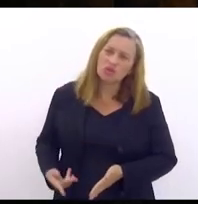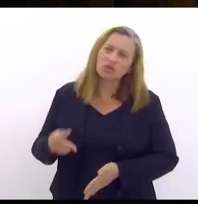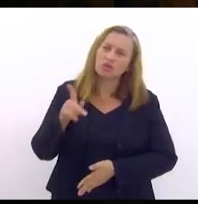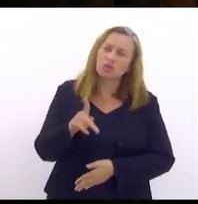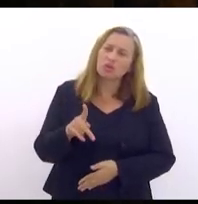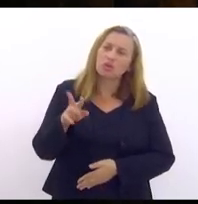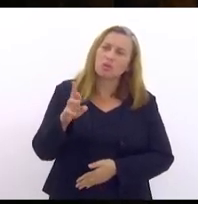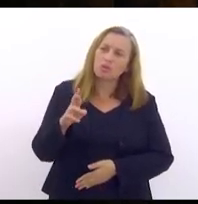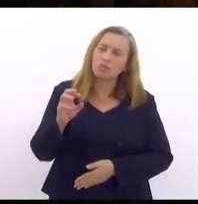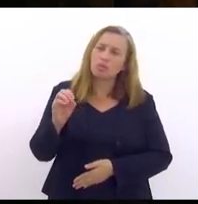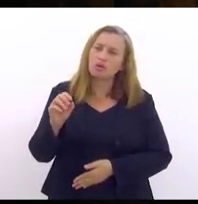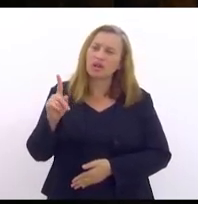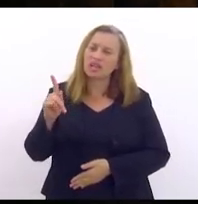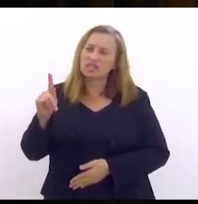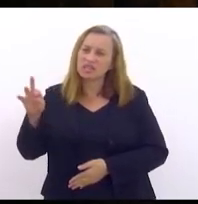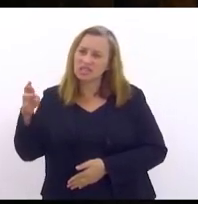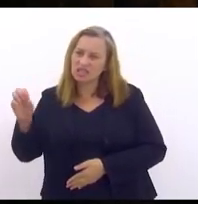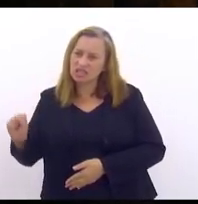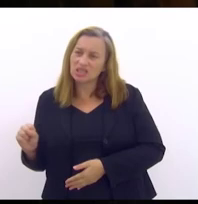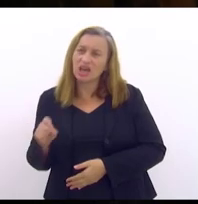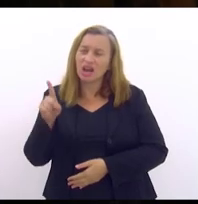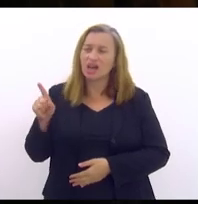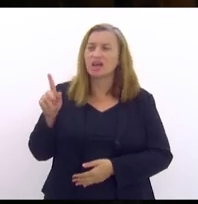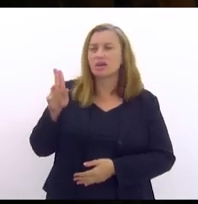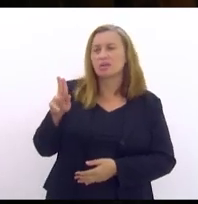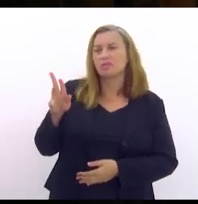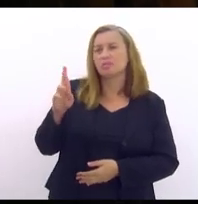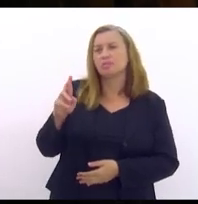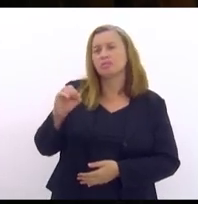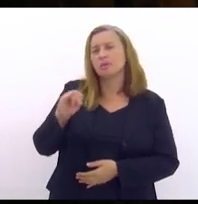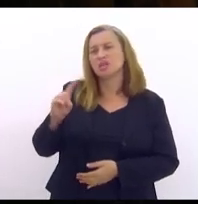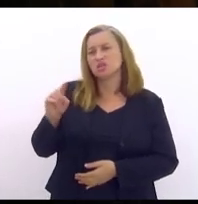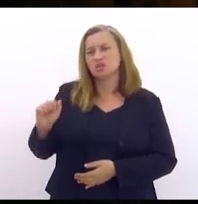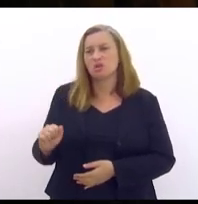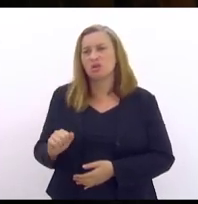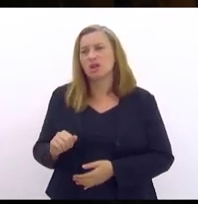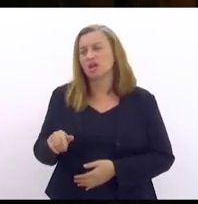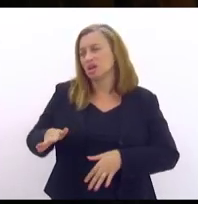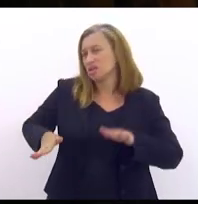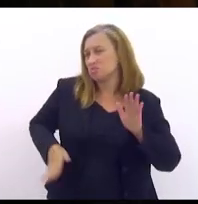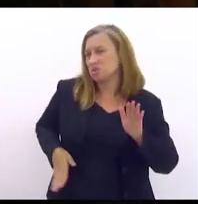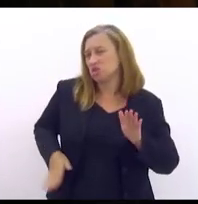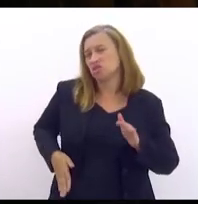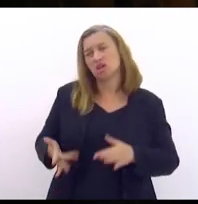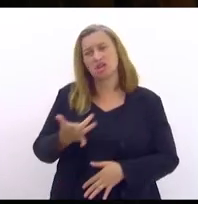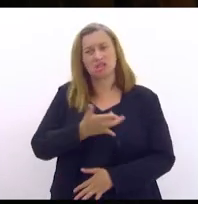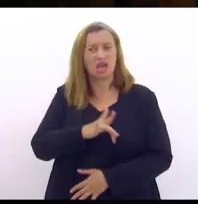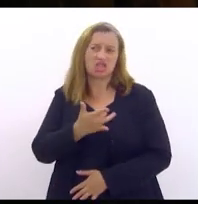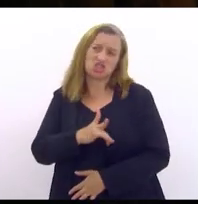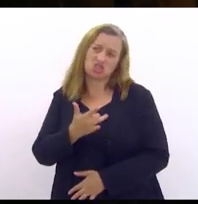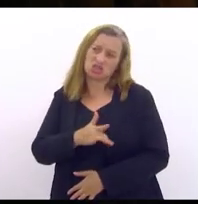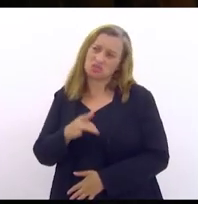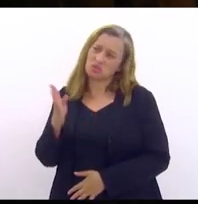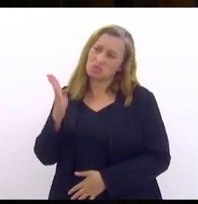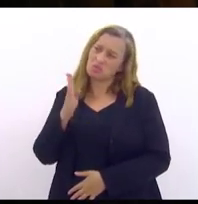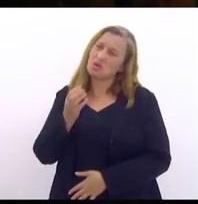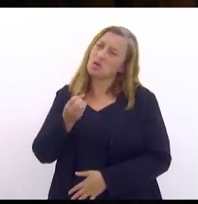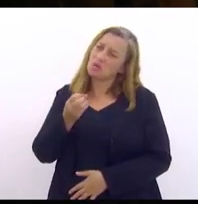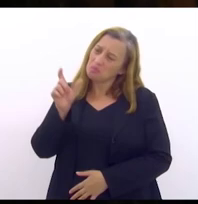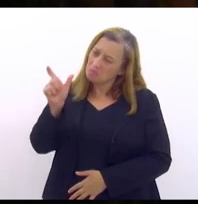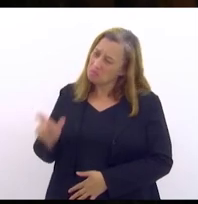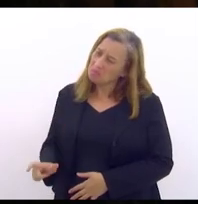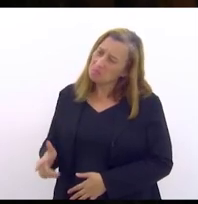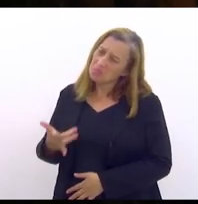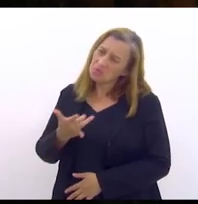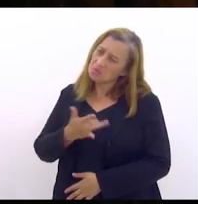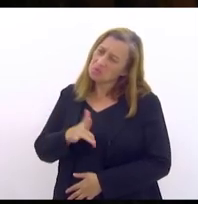de Brizola, no sentido de que esses marginais foram tidos como bonzinhos, como vítimas da sociedade,